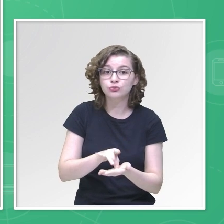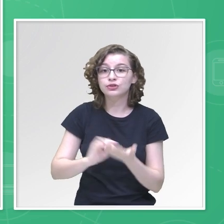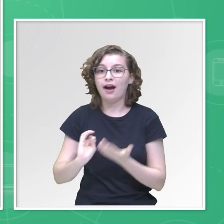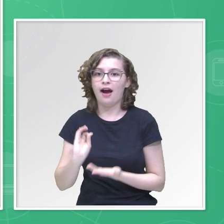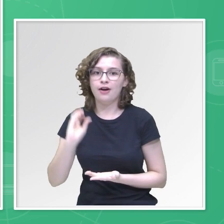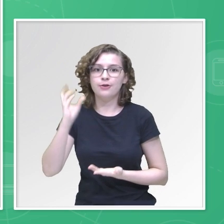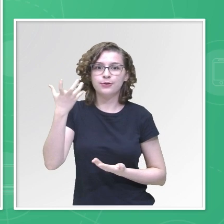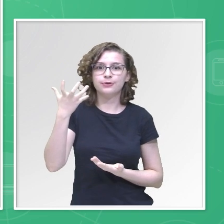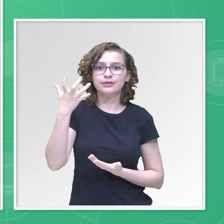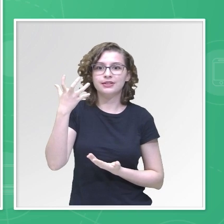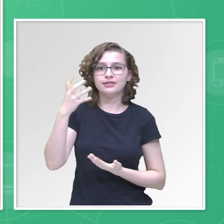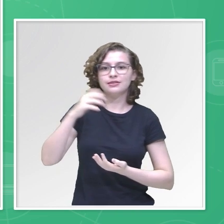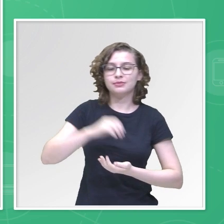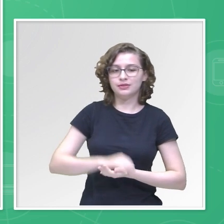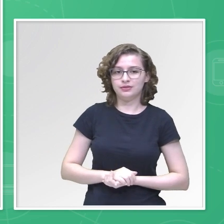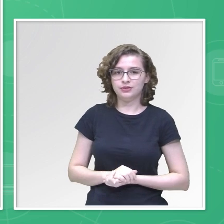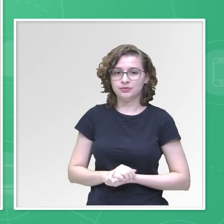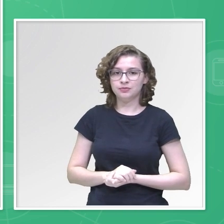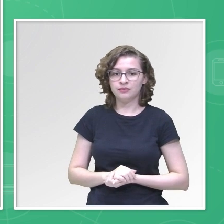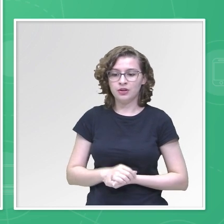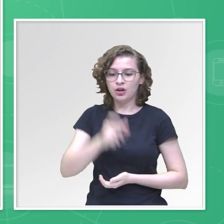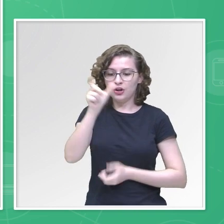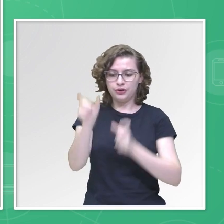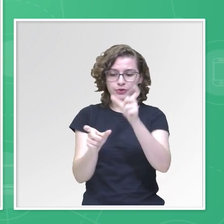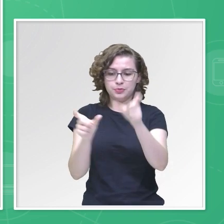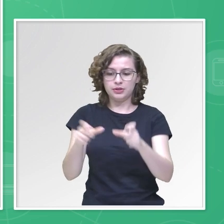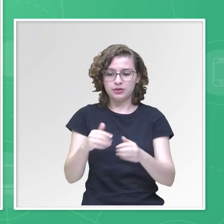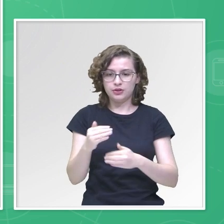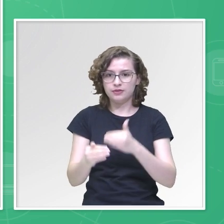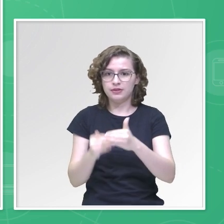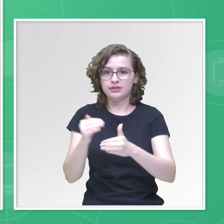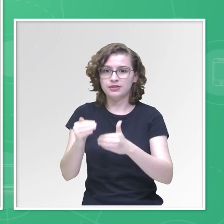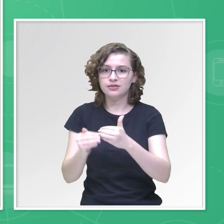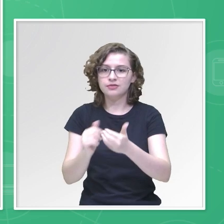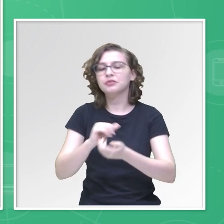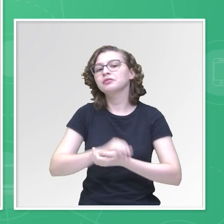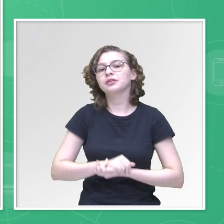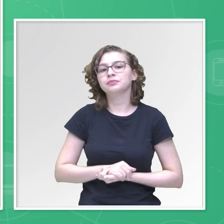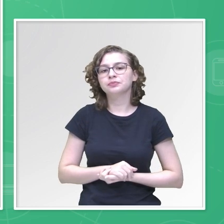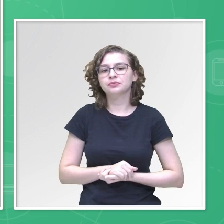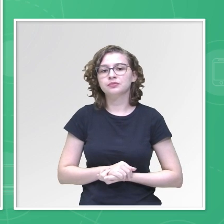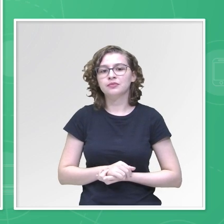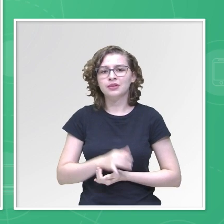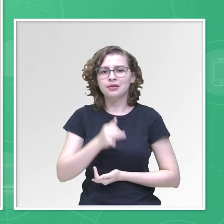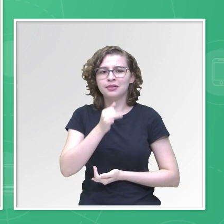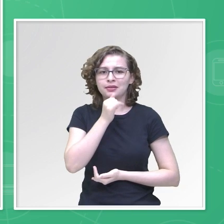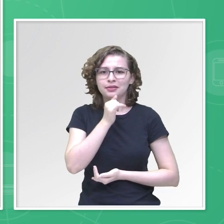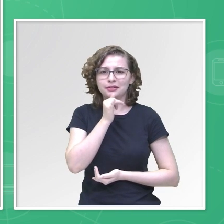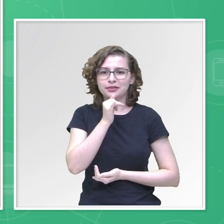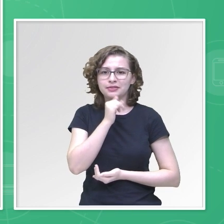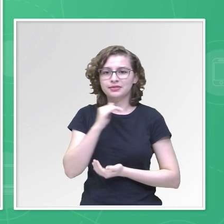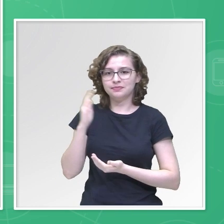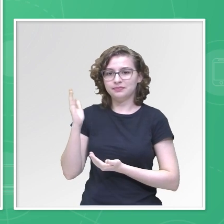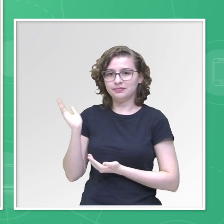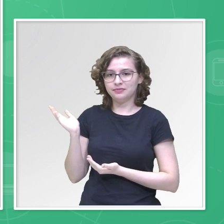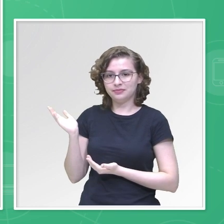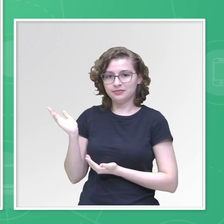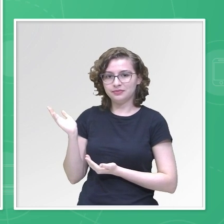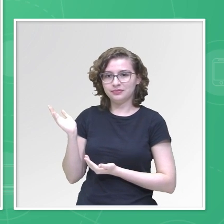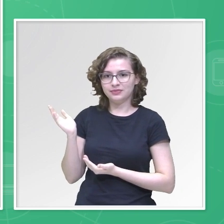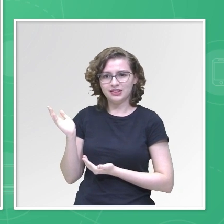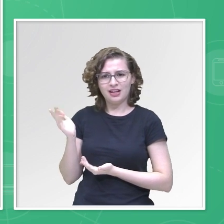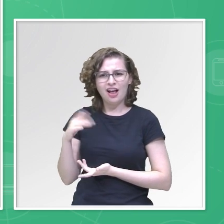ações que são desenvolvidos pelas personagens Aqui nós temos os exemplos você certamente já leu